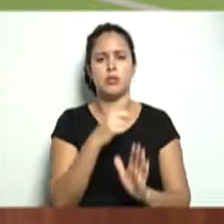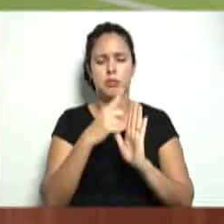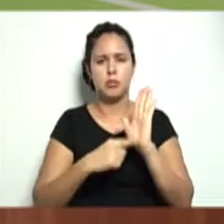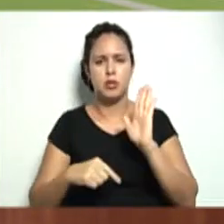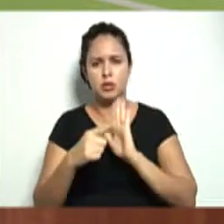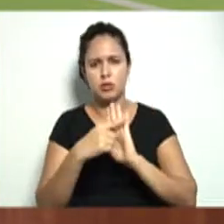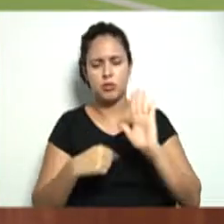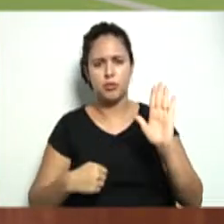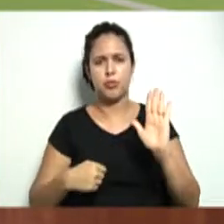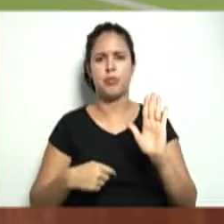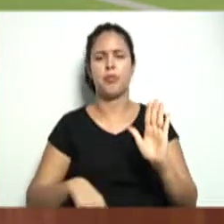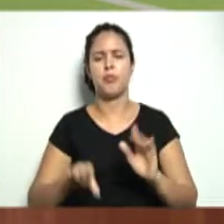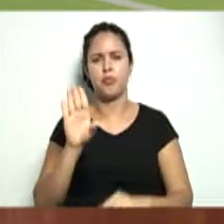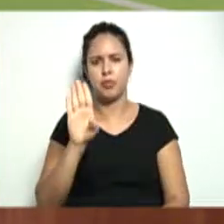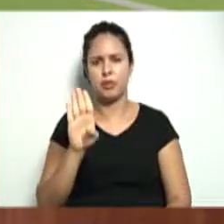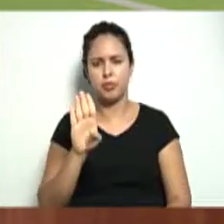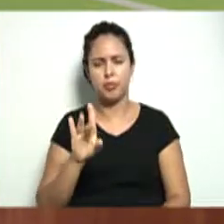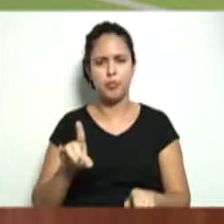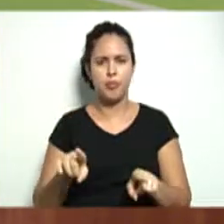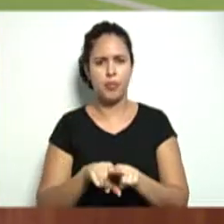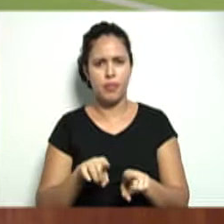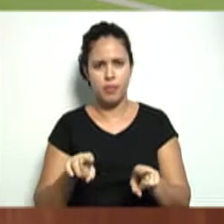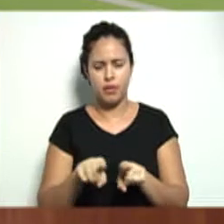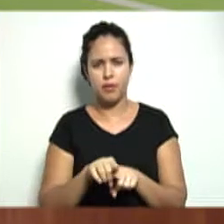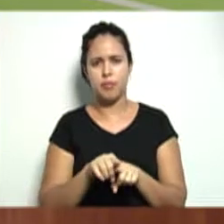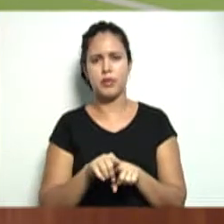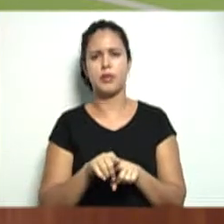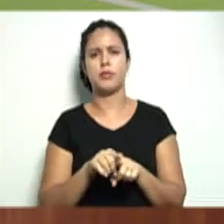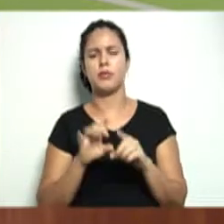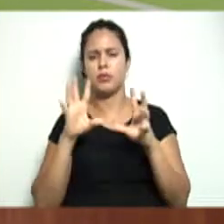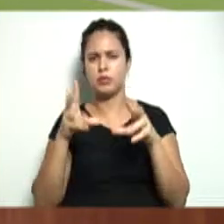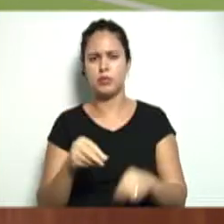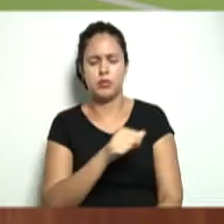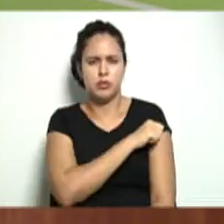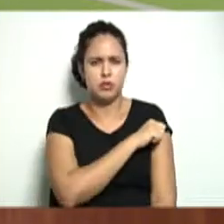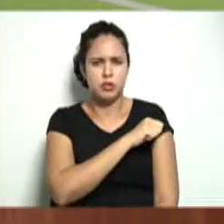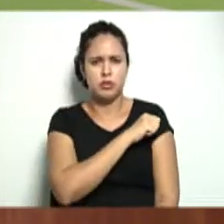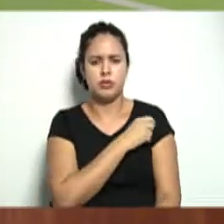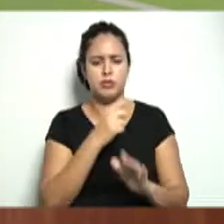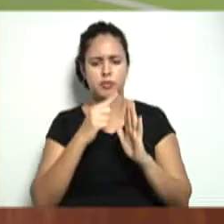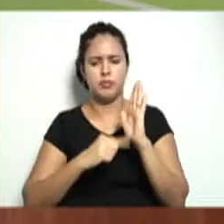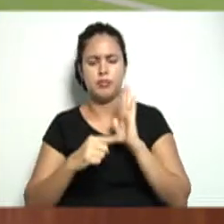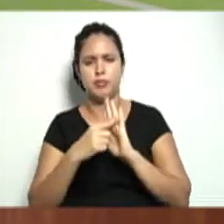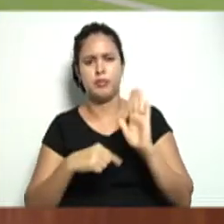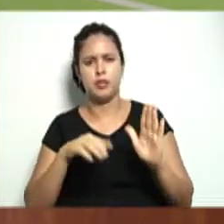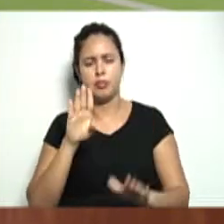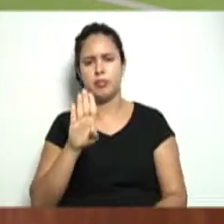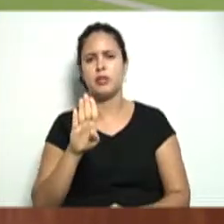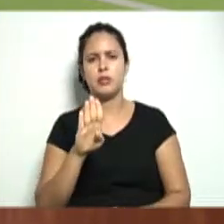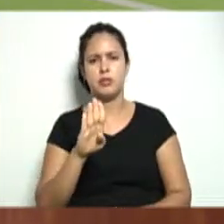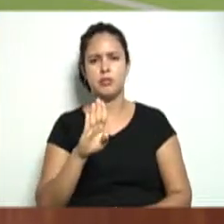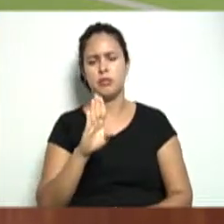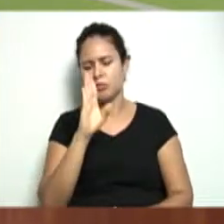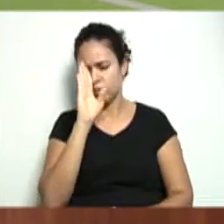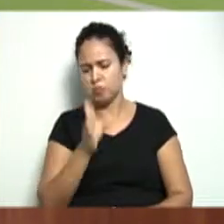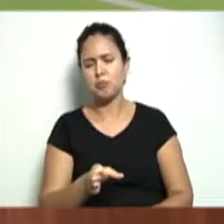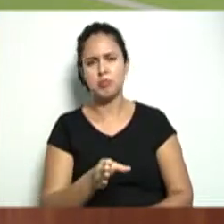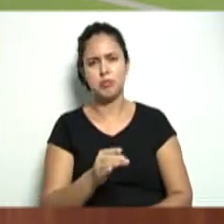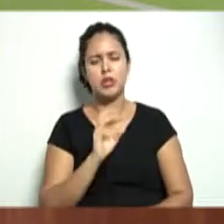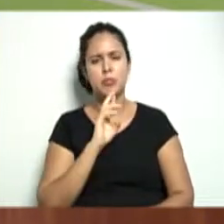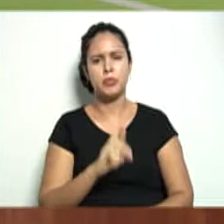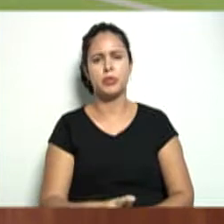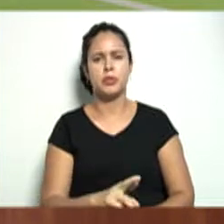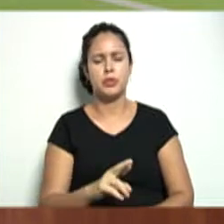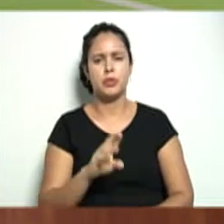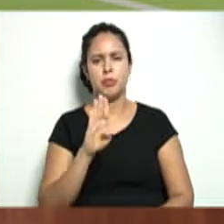B. O professor Justino disse que o pessoal lá os estudantes marcaram a letra B. Então, tá todo mundo marcando a